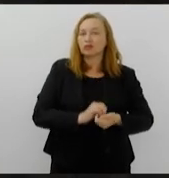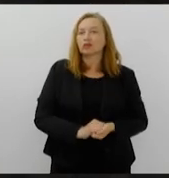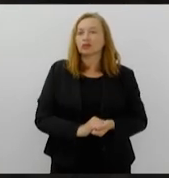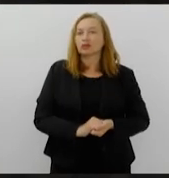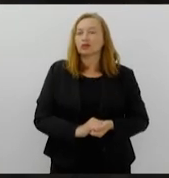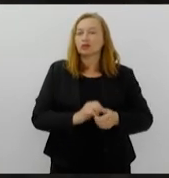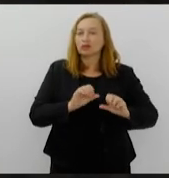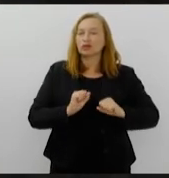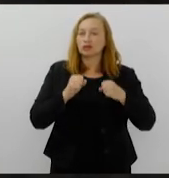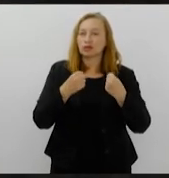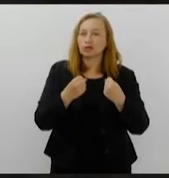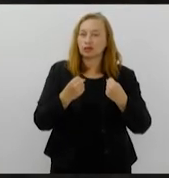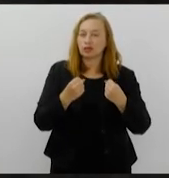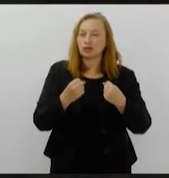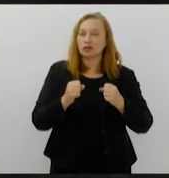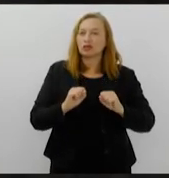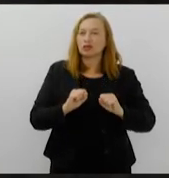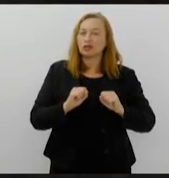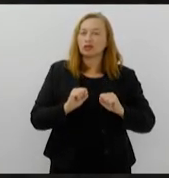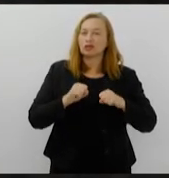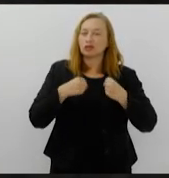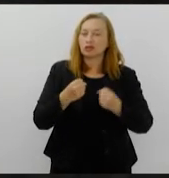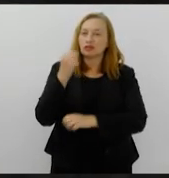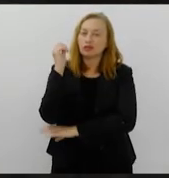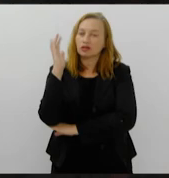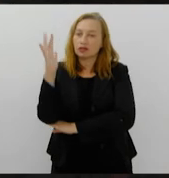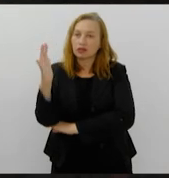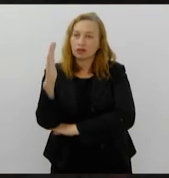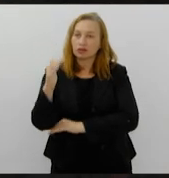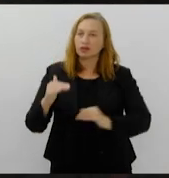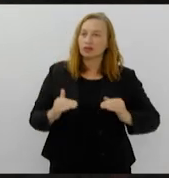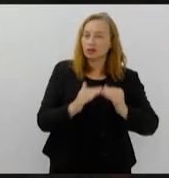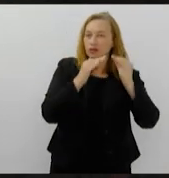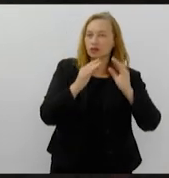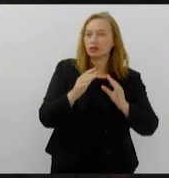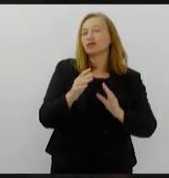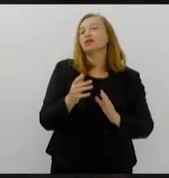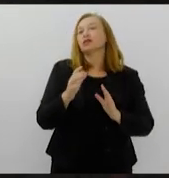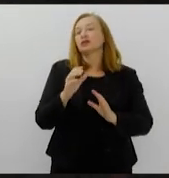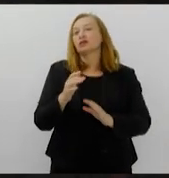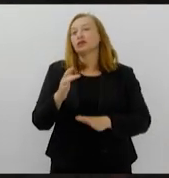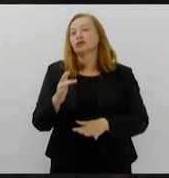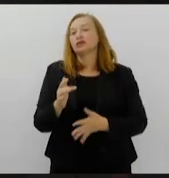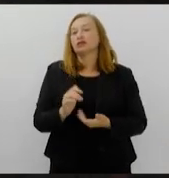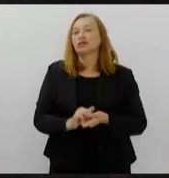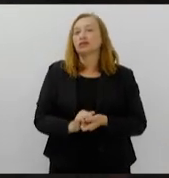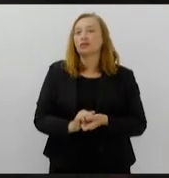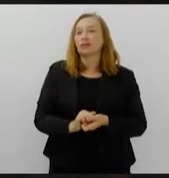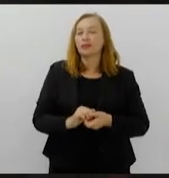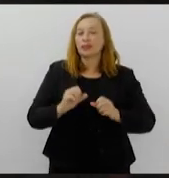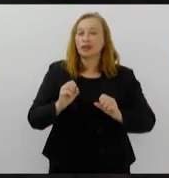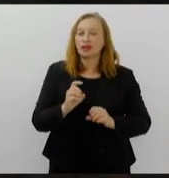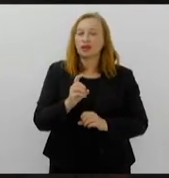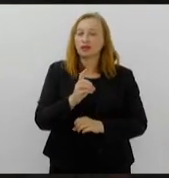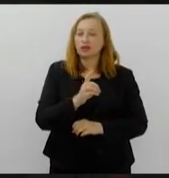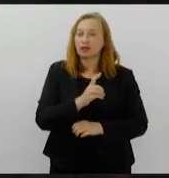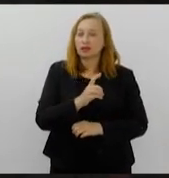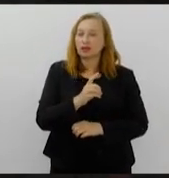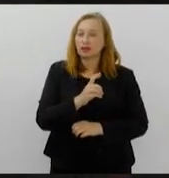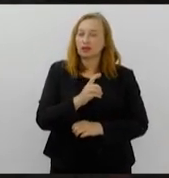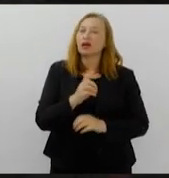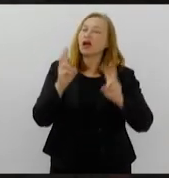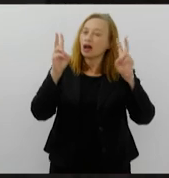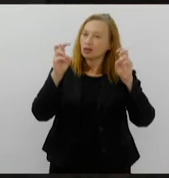de defesa do meio ambiente favorável, de saneamento ambiental favorável, defesa civil favorável, assuntos municipais